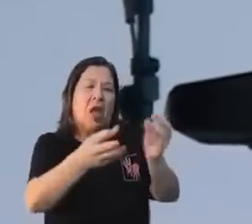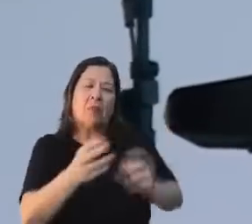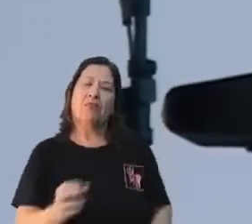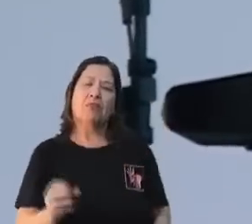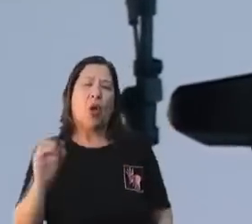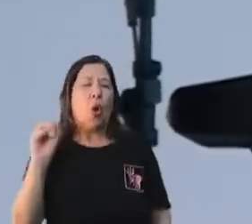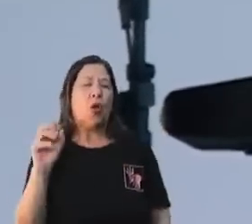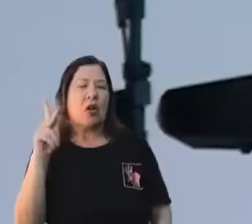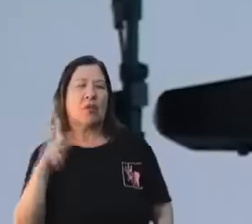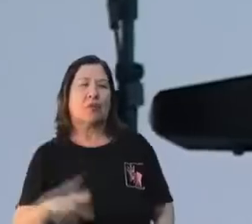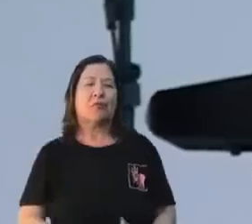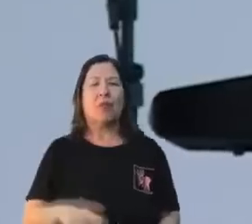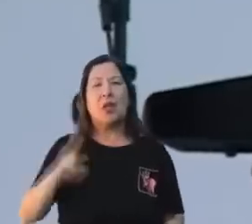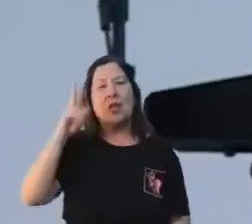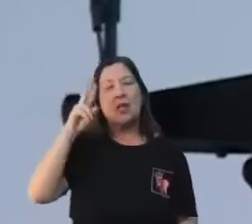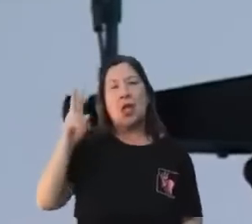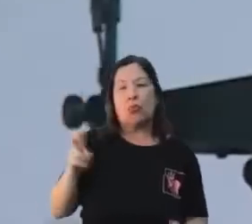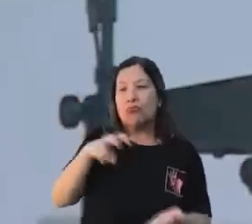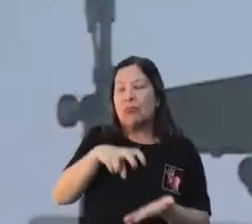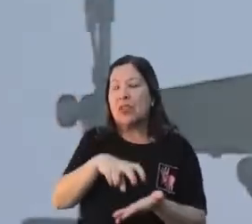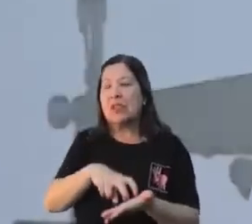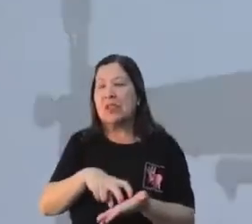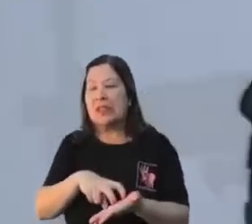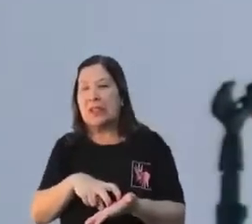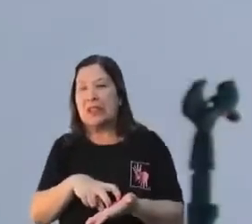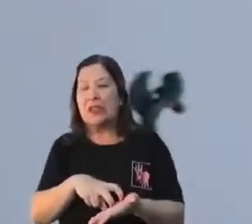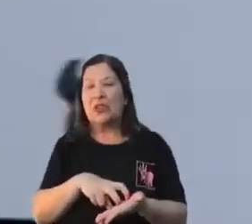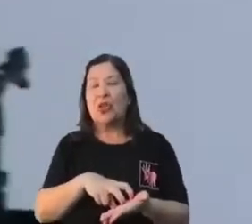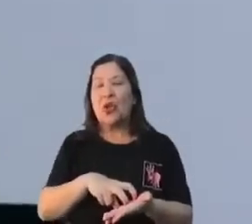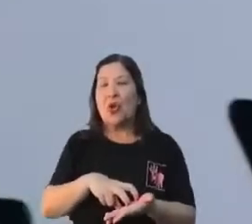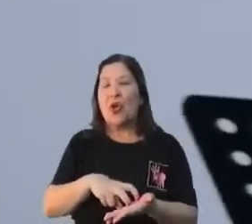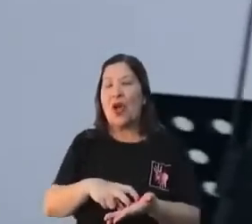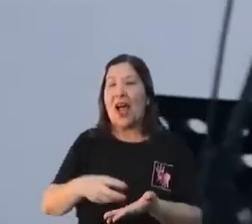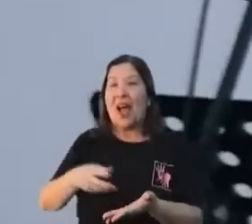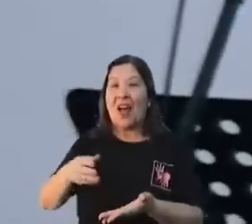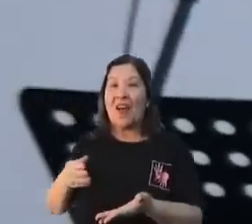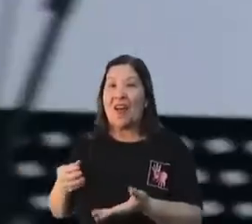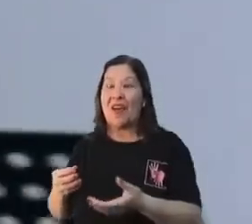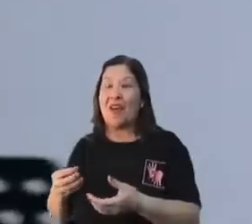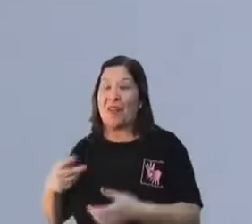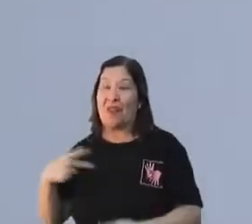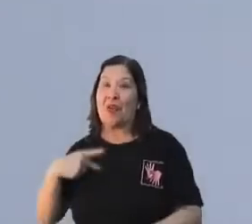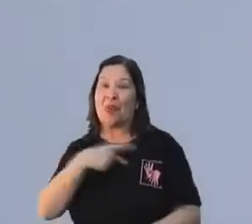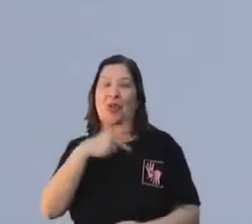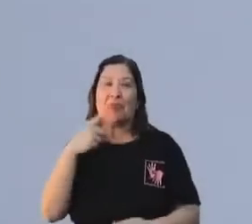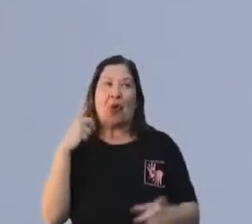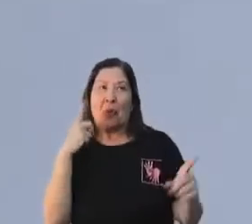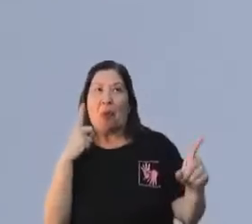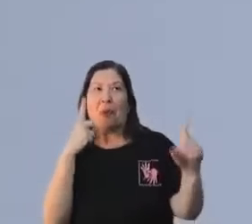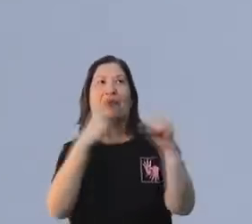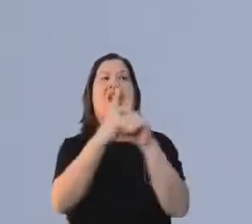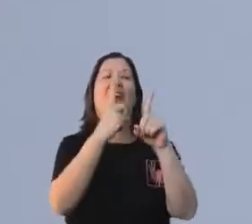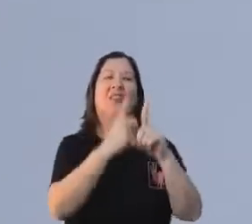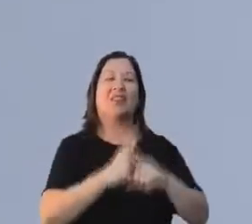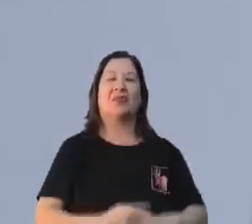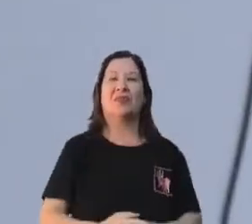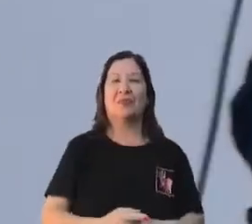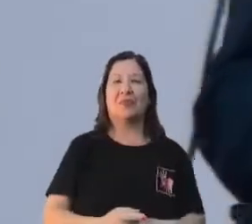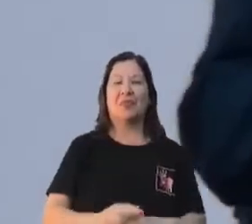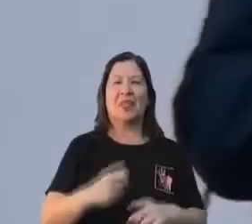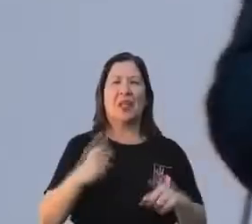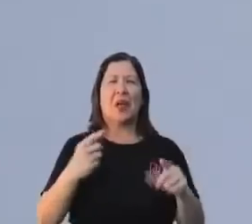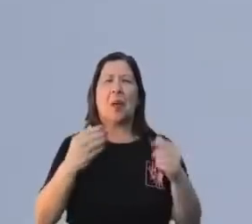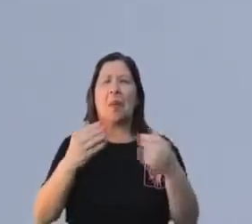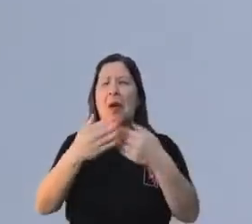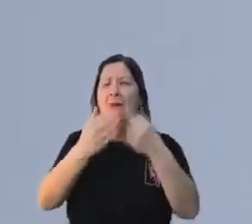Segunda de manhã, Dona Lourdes pegou o galo, botou debaixo do braço, 6 quilômetros para a cidade, bateu a porta da casa do pastor, ele veio atender, e ela